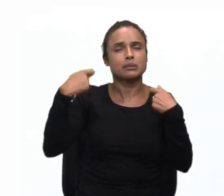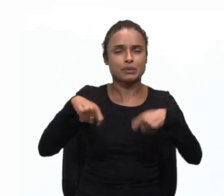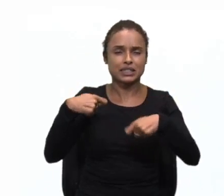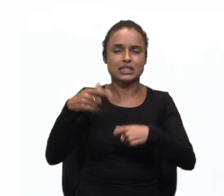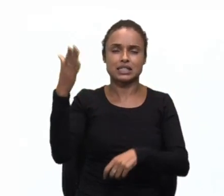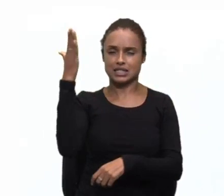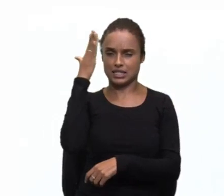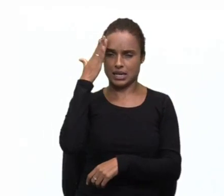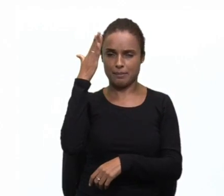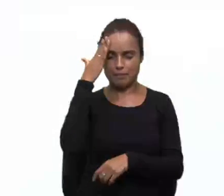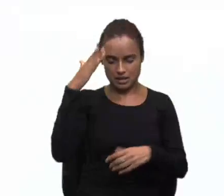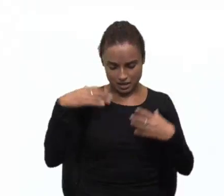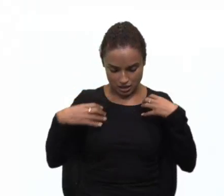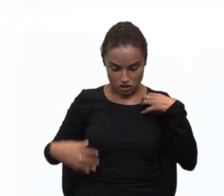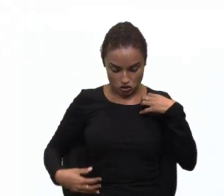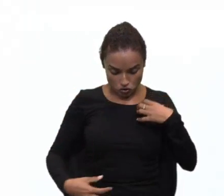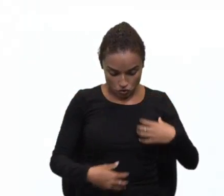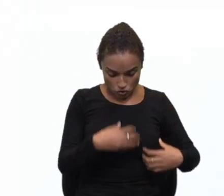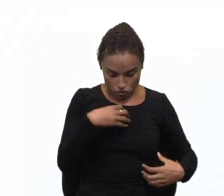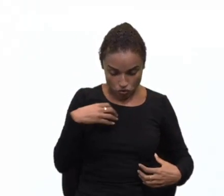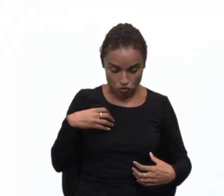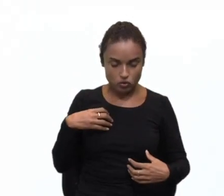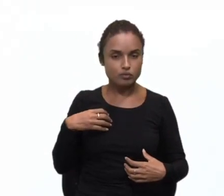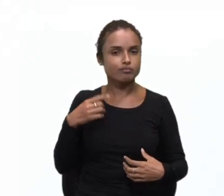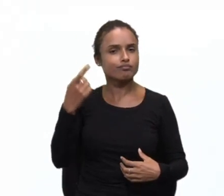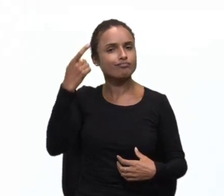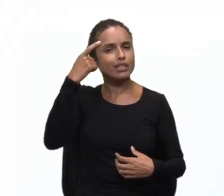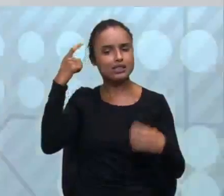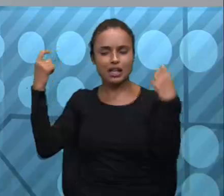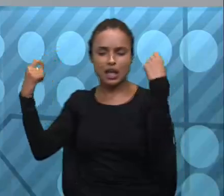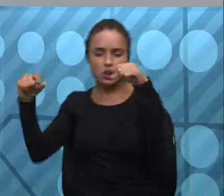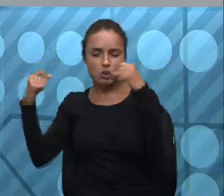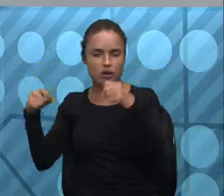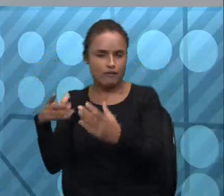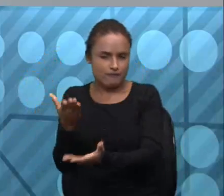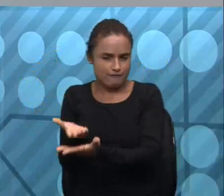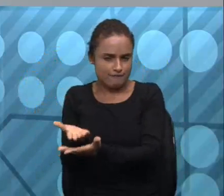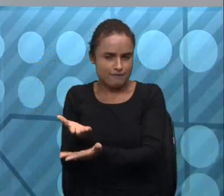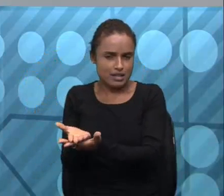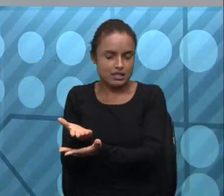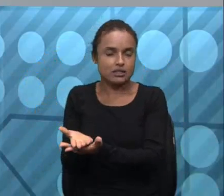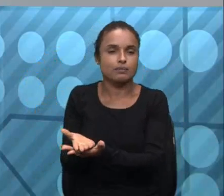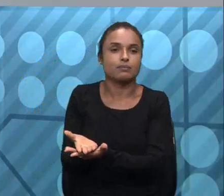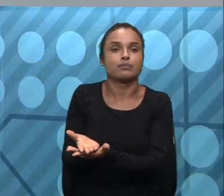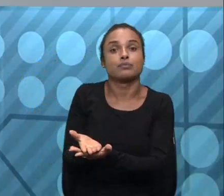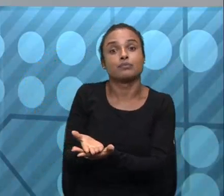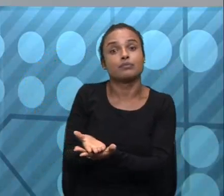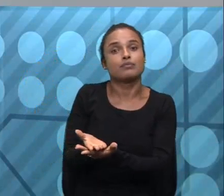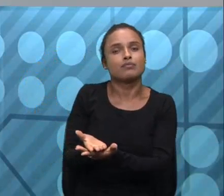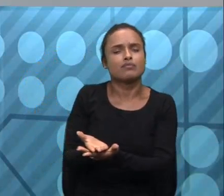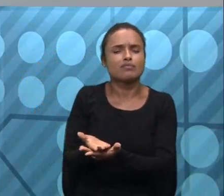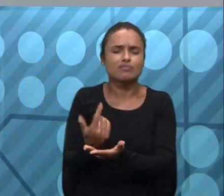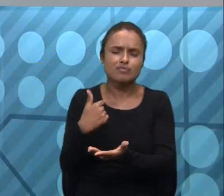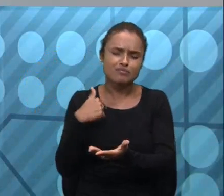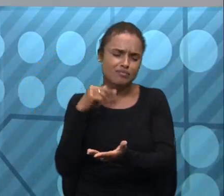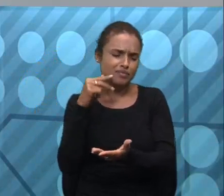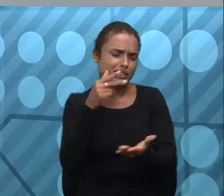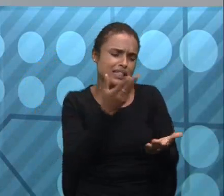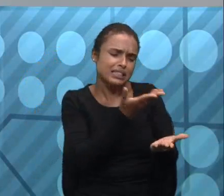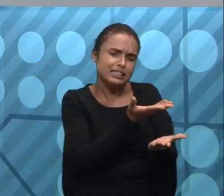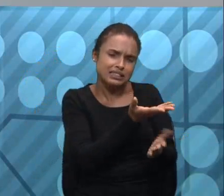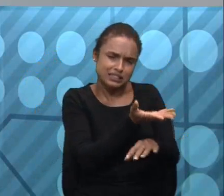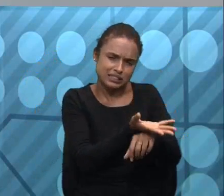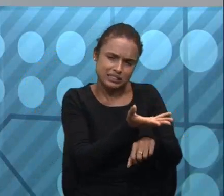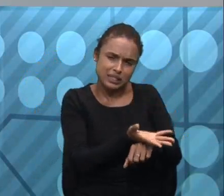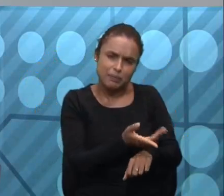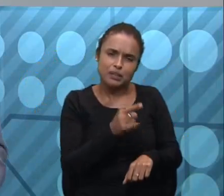sobre anatomia aplicada à educação física? A gente fala de conteúdos muito aplicáveis para